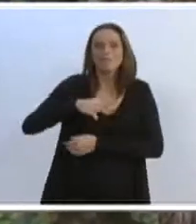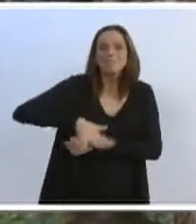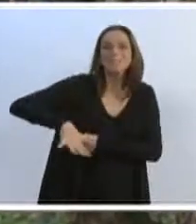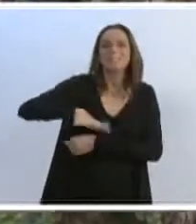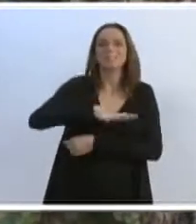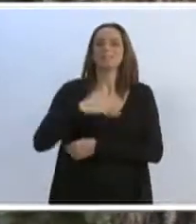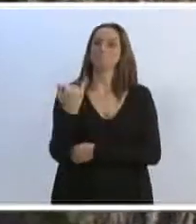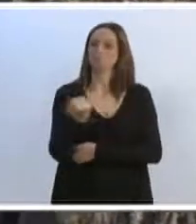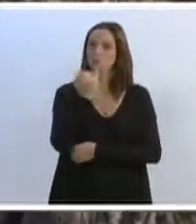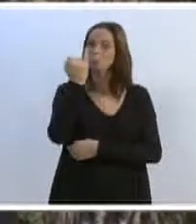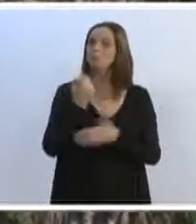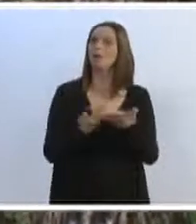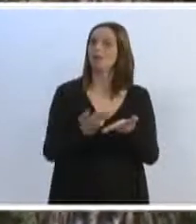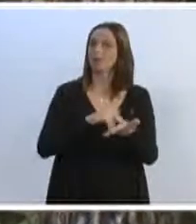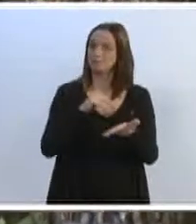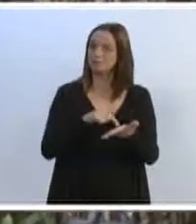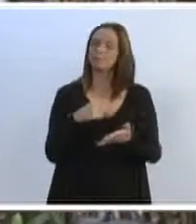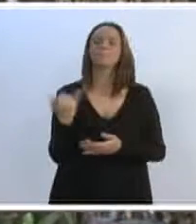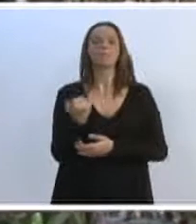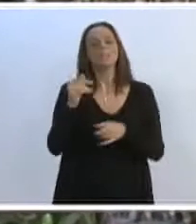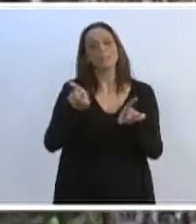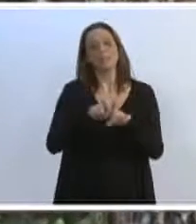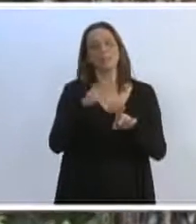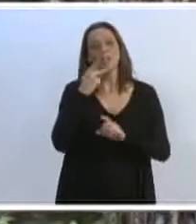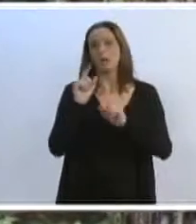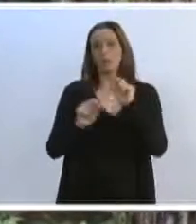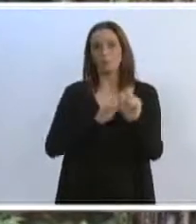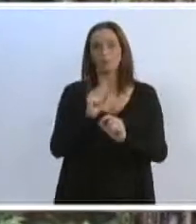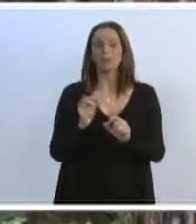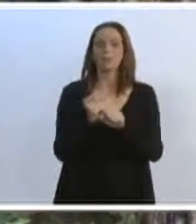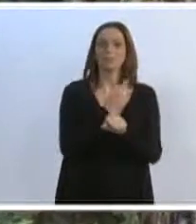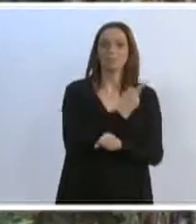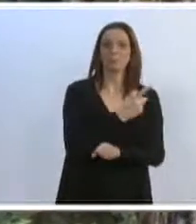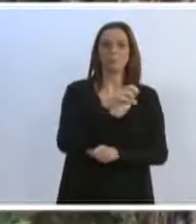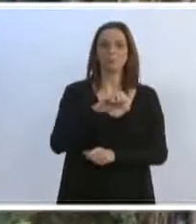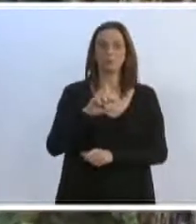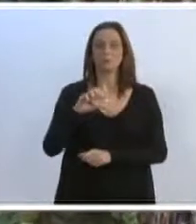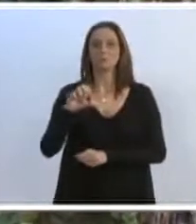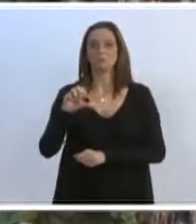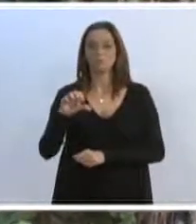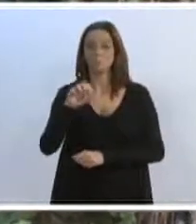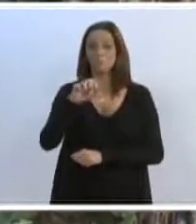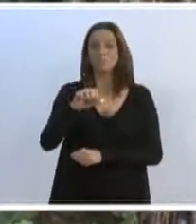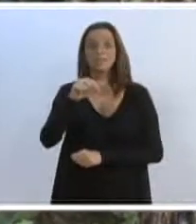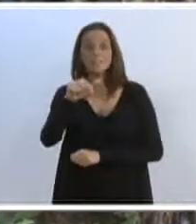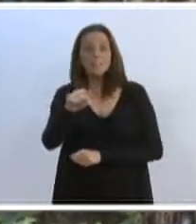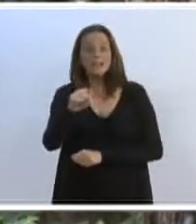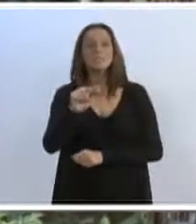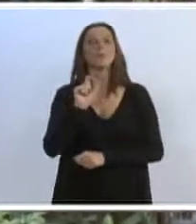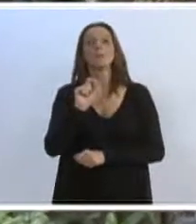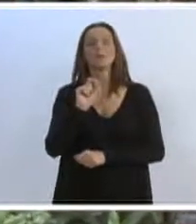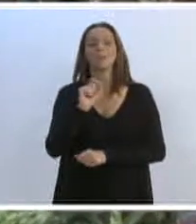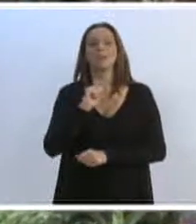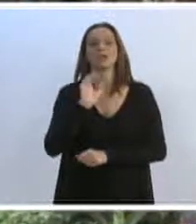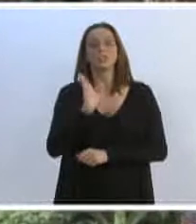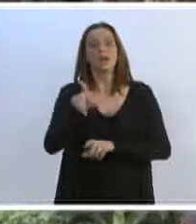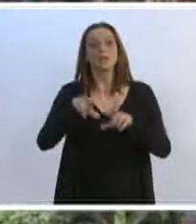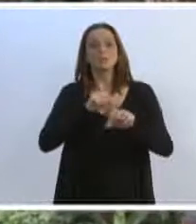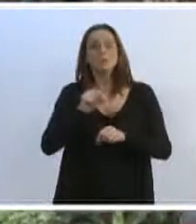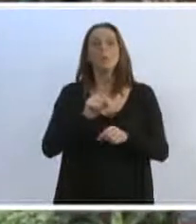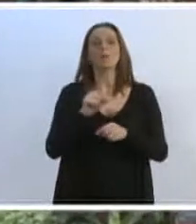que segue firme e forte e que ainda vai permanecer preservando a memória e a cultura da região do Vale do